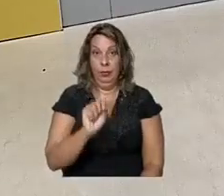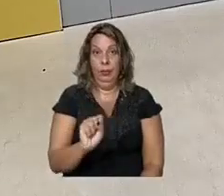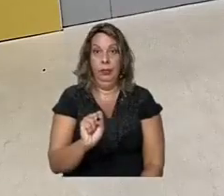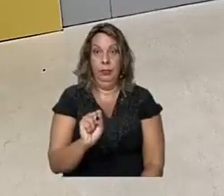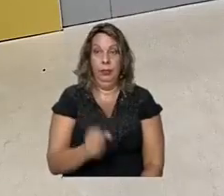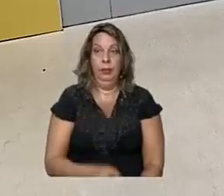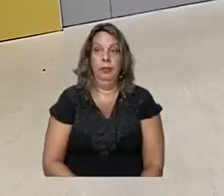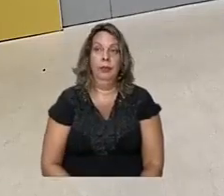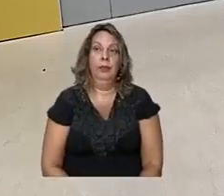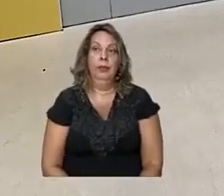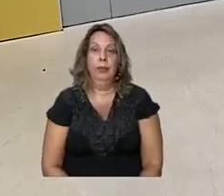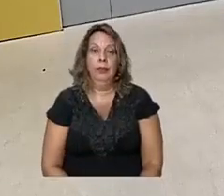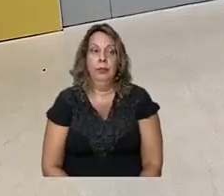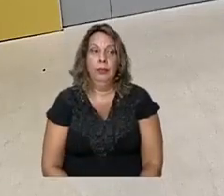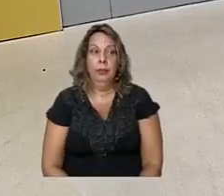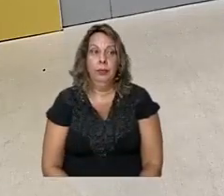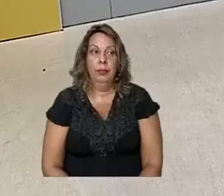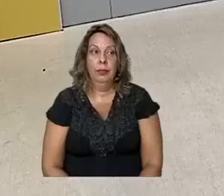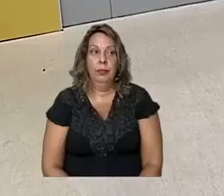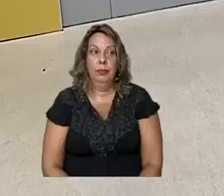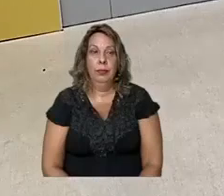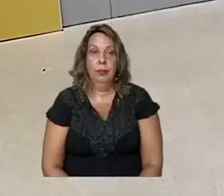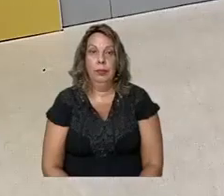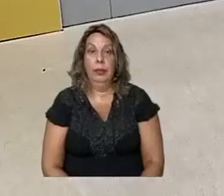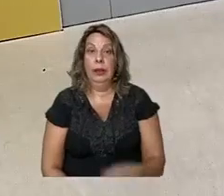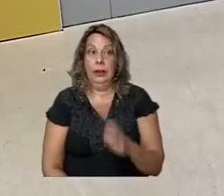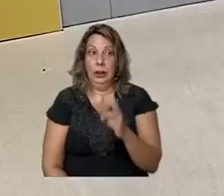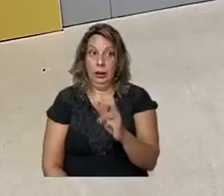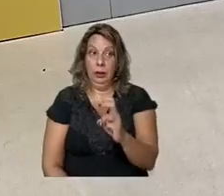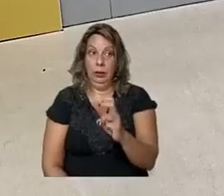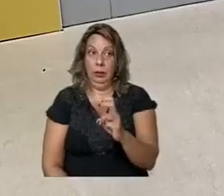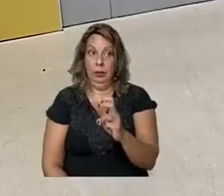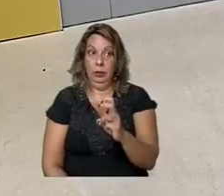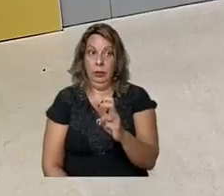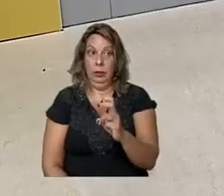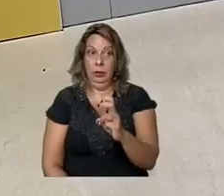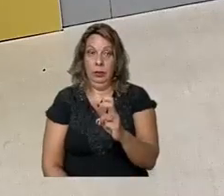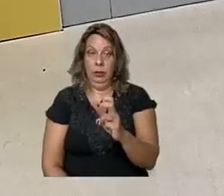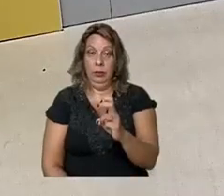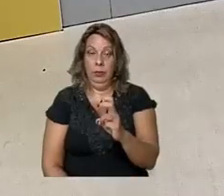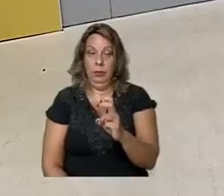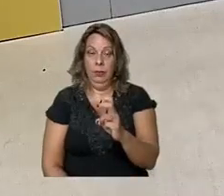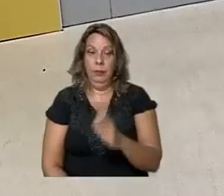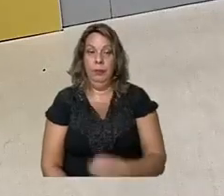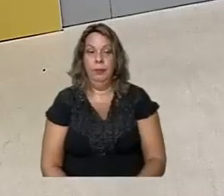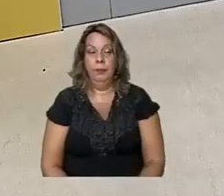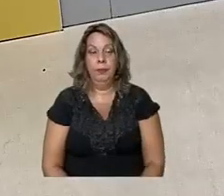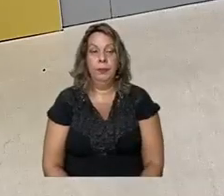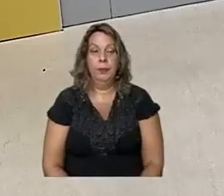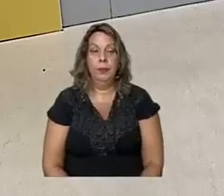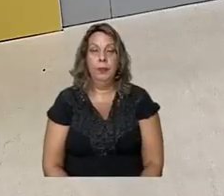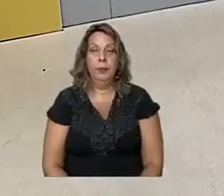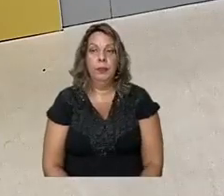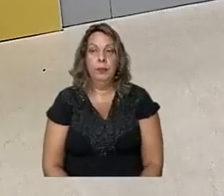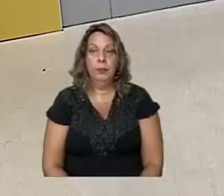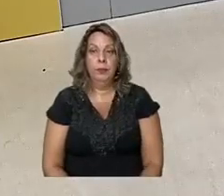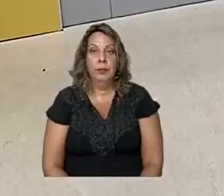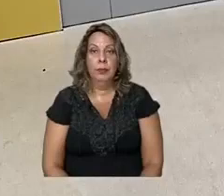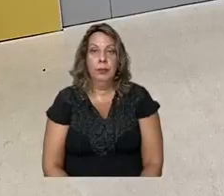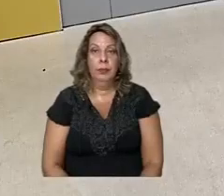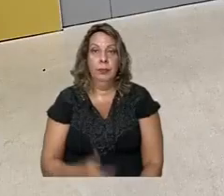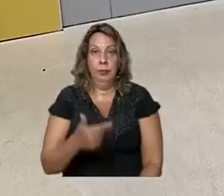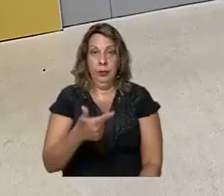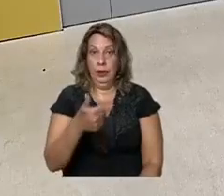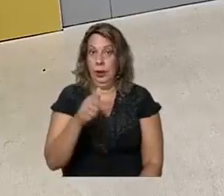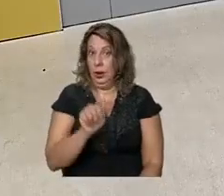48, sobe também a bolinha de número 5, 5, subiu e saiu o número 5,